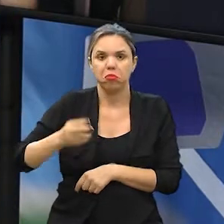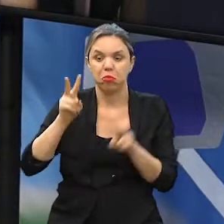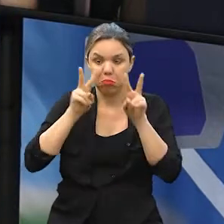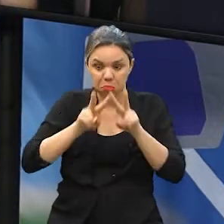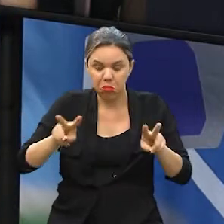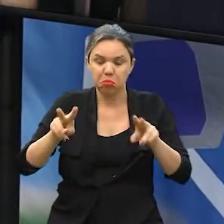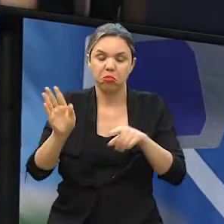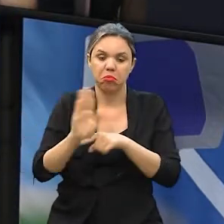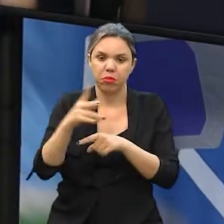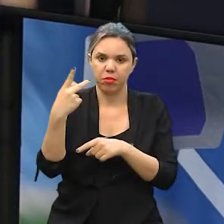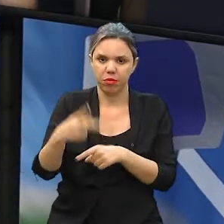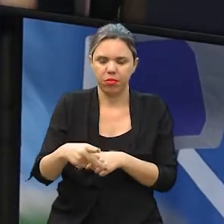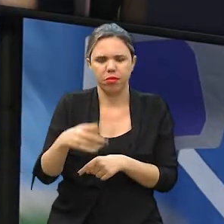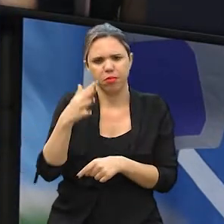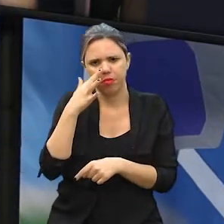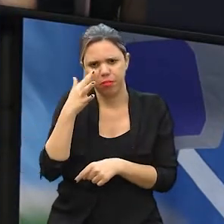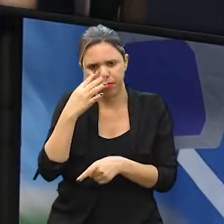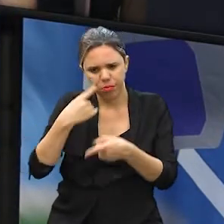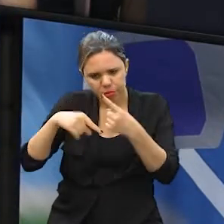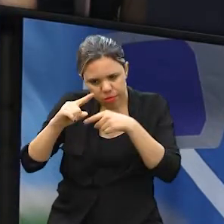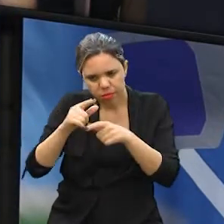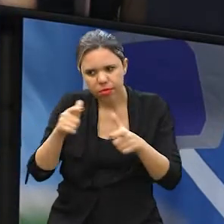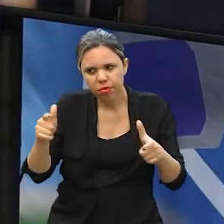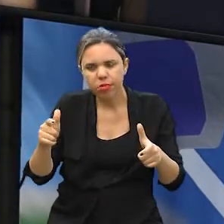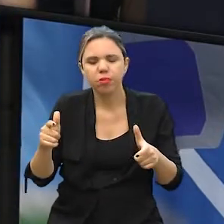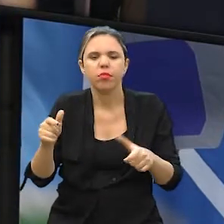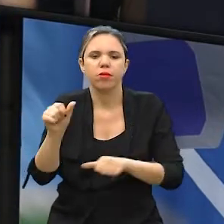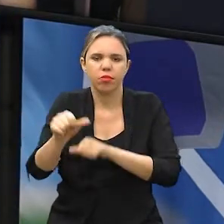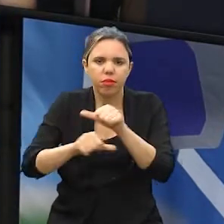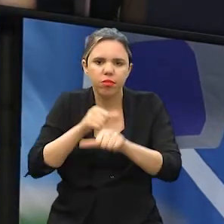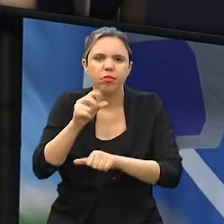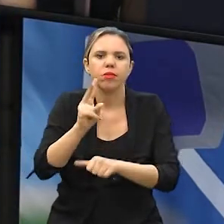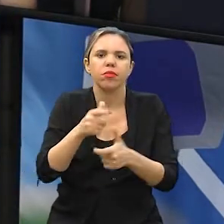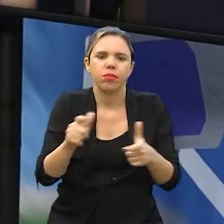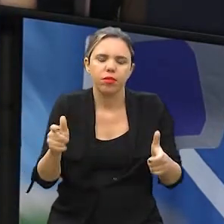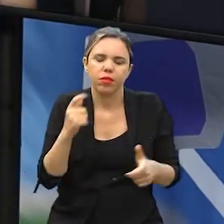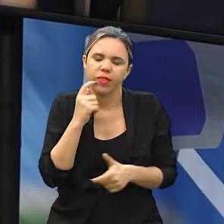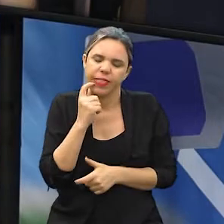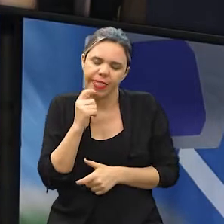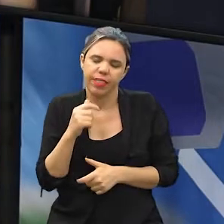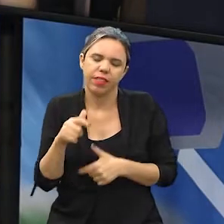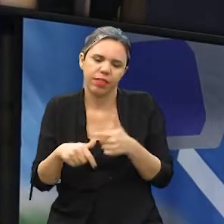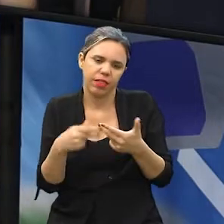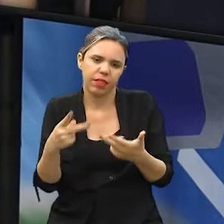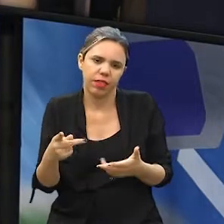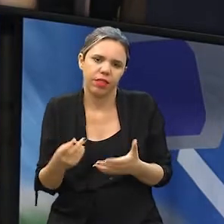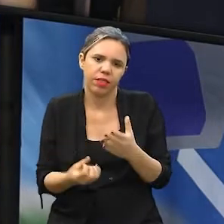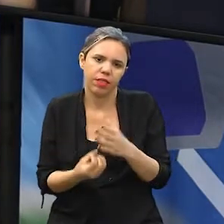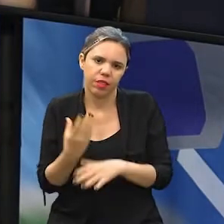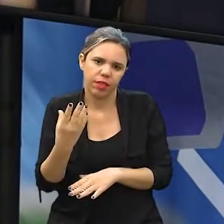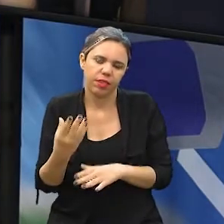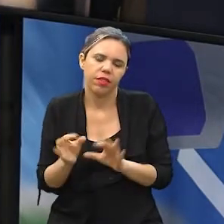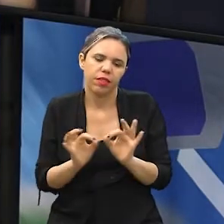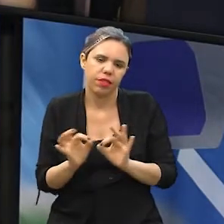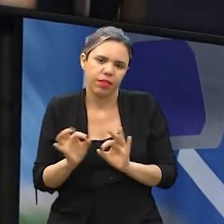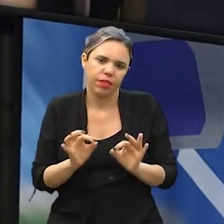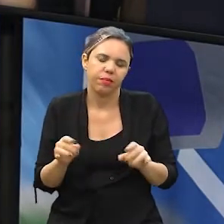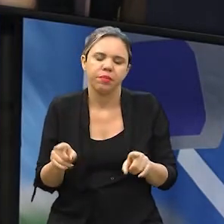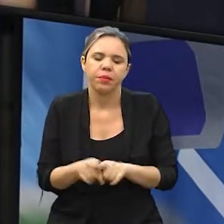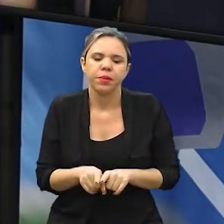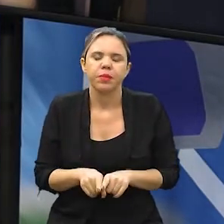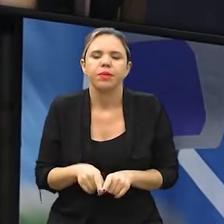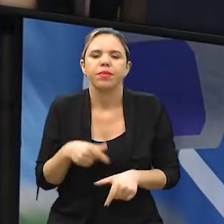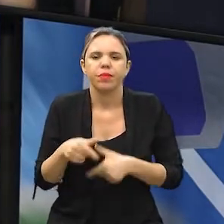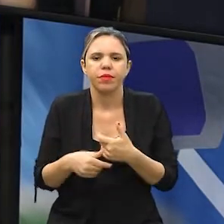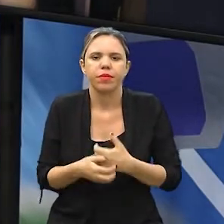seus vídeos. E isso acho que vai renovando cada vez mais a fonte, né? E a criação também